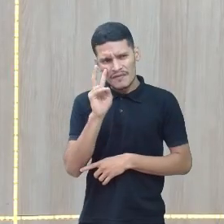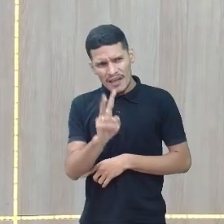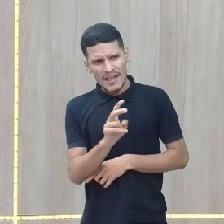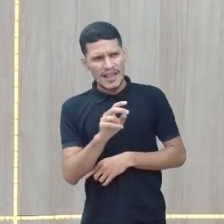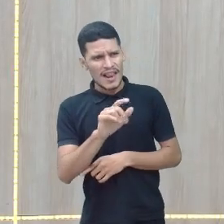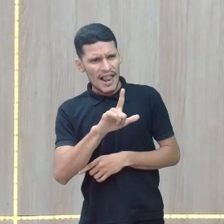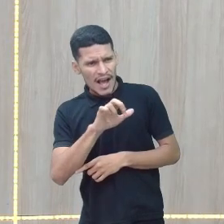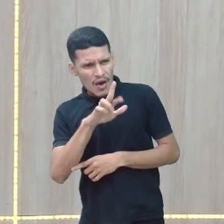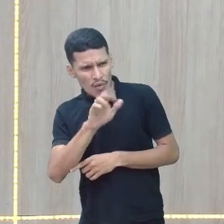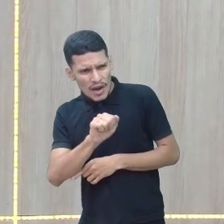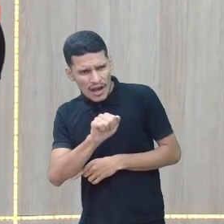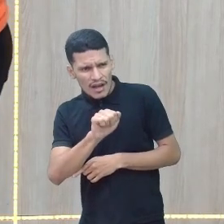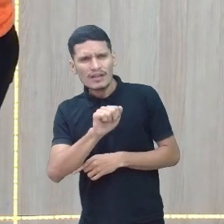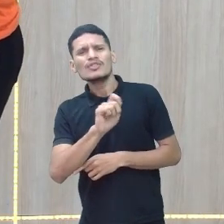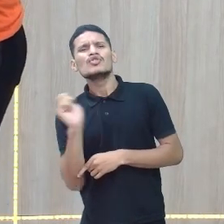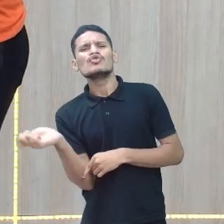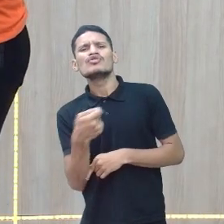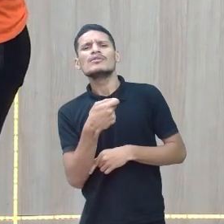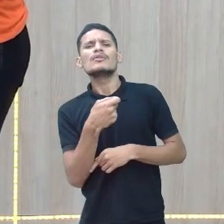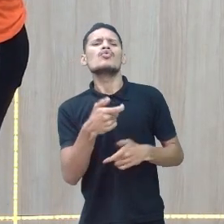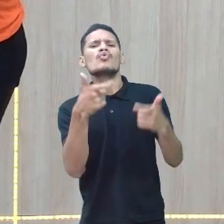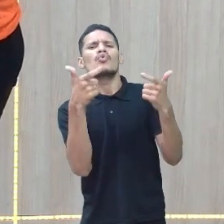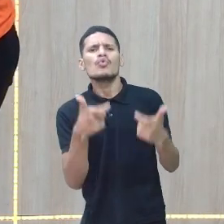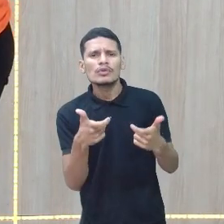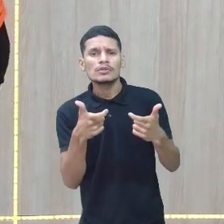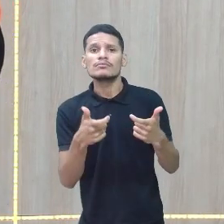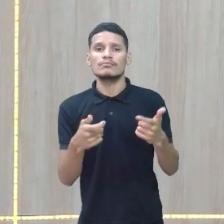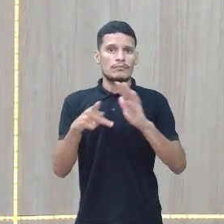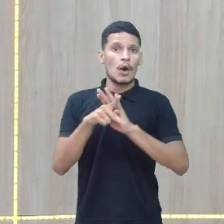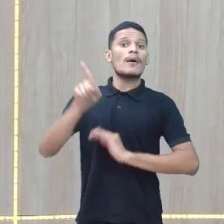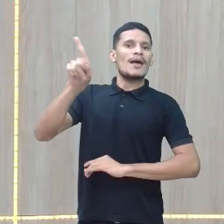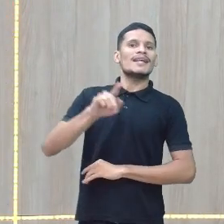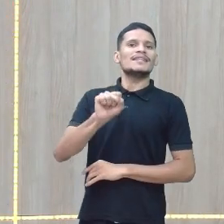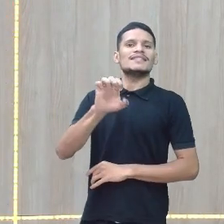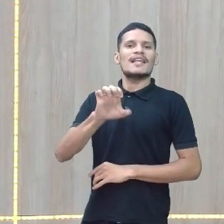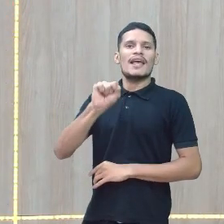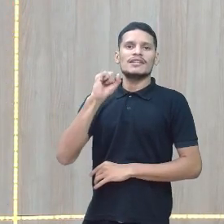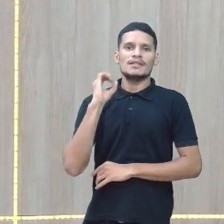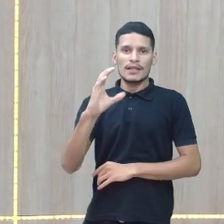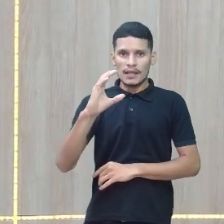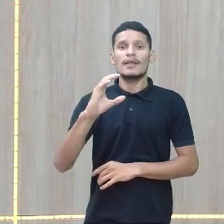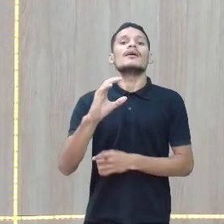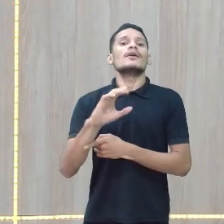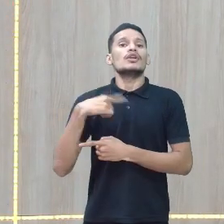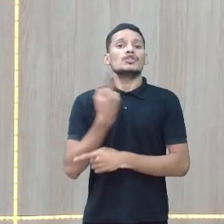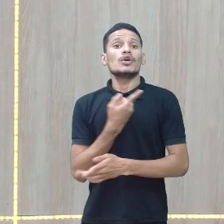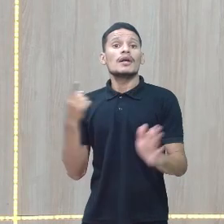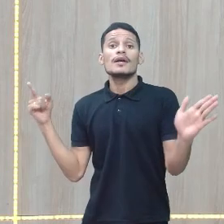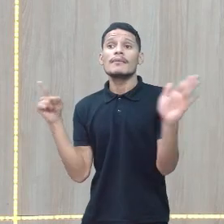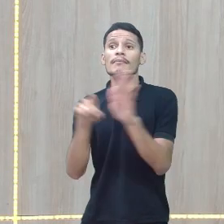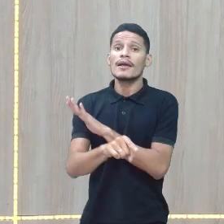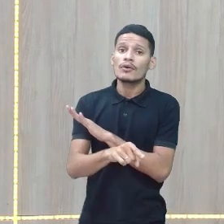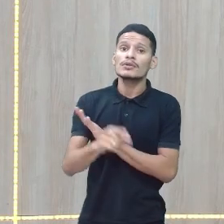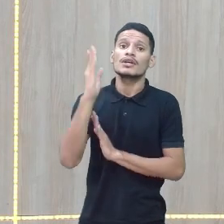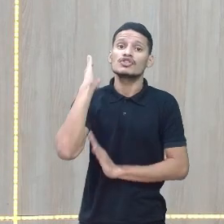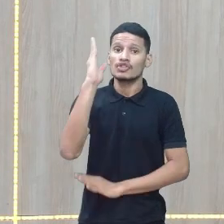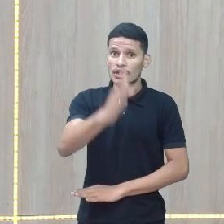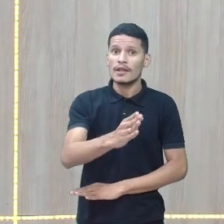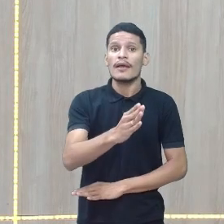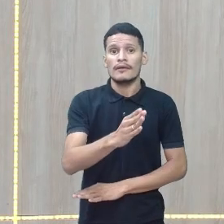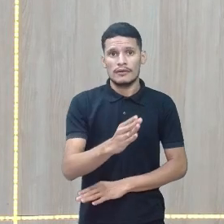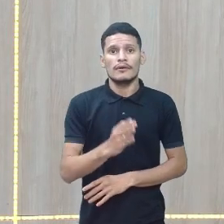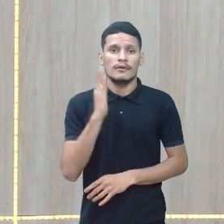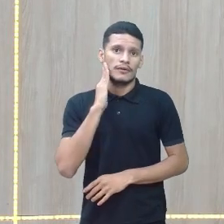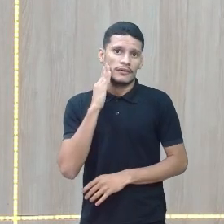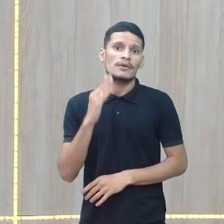joga tênis onde? No SESC. Então, fizemos uma pergunta direta. Então,